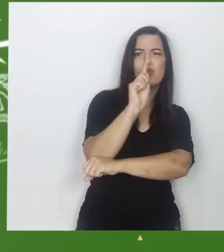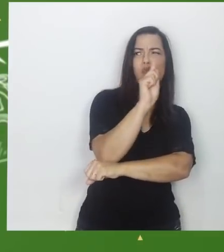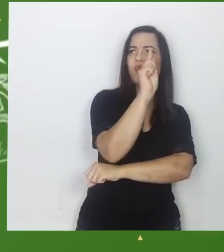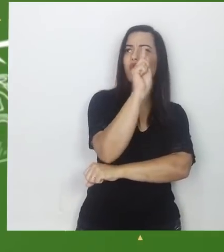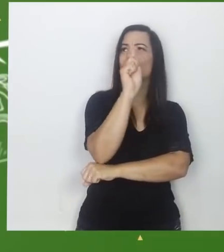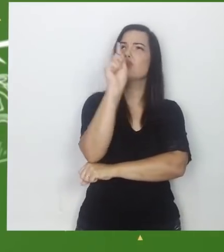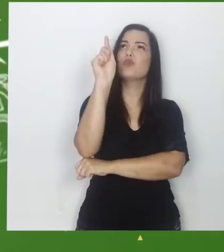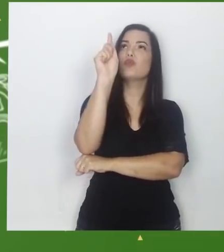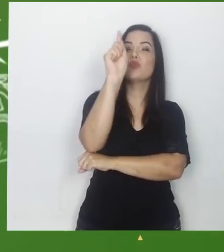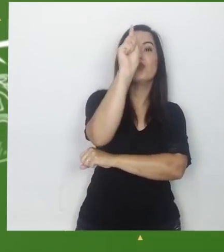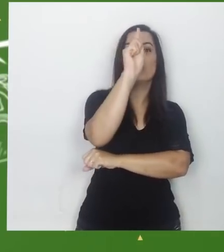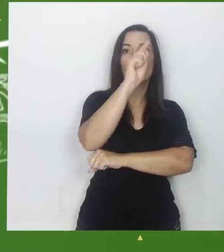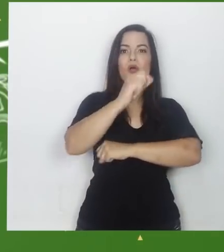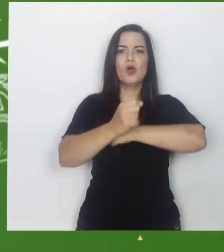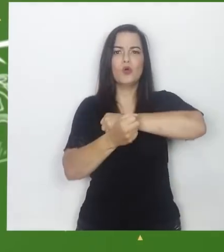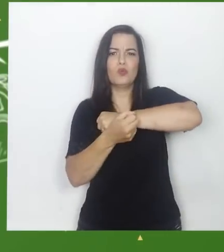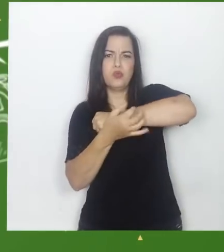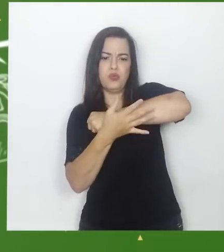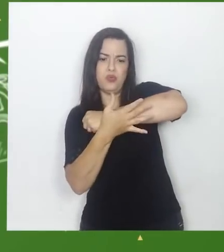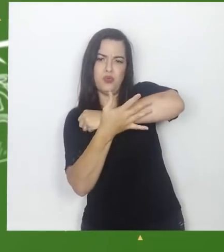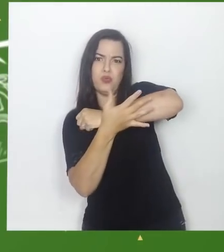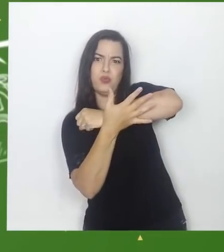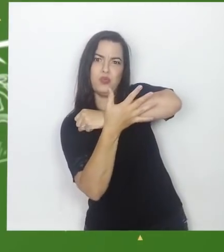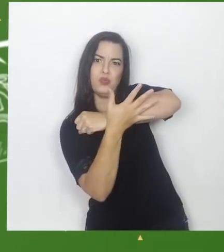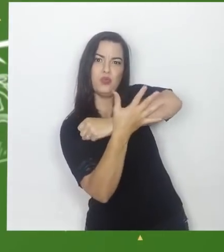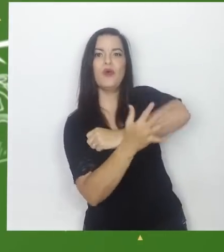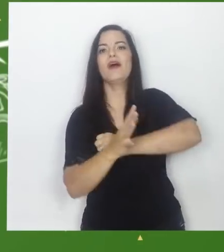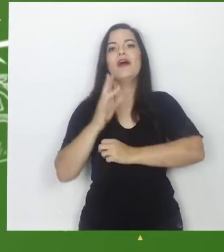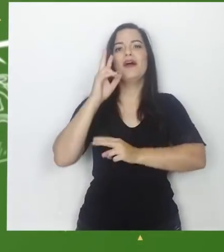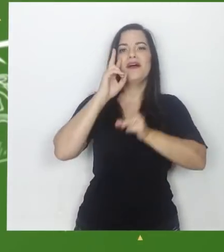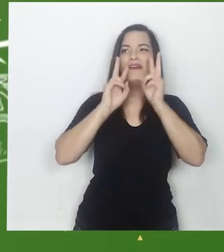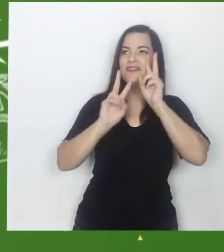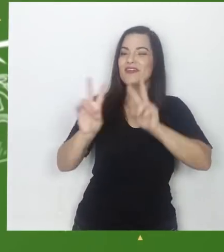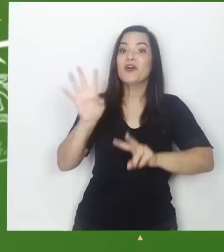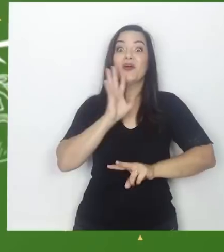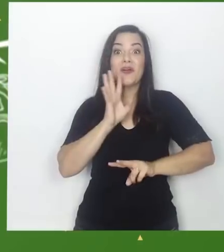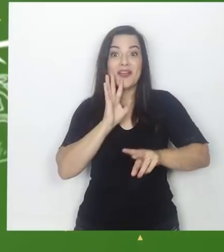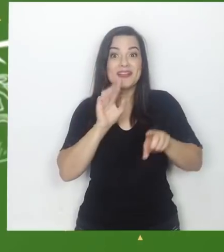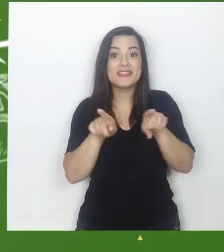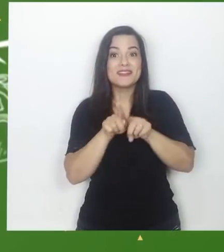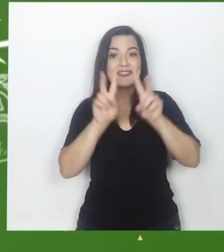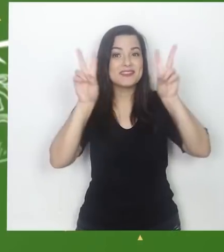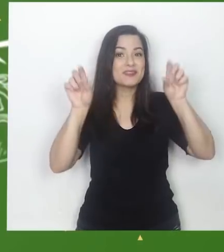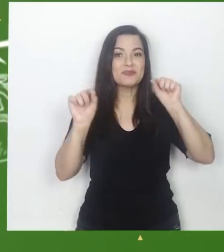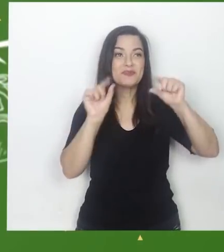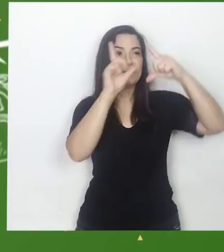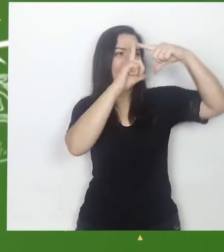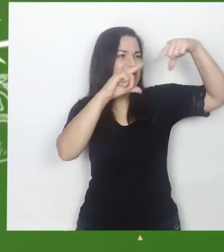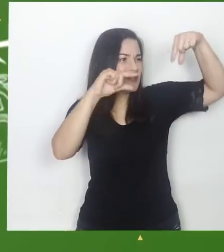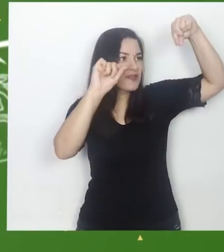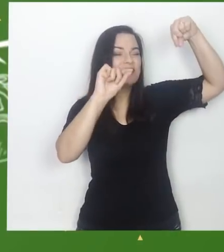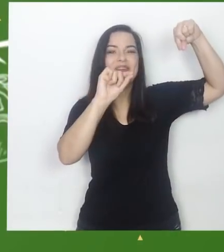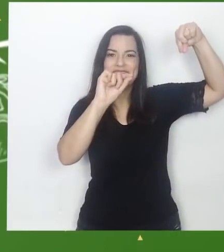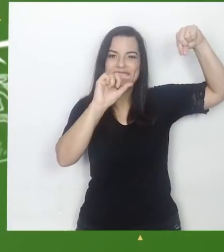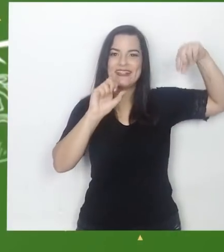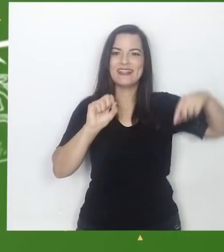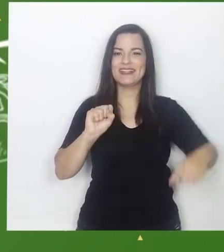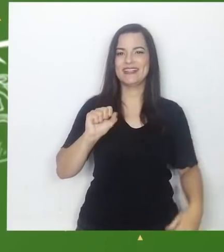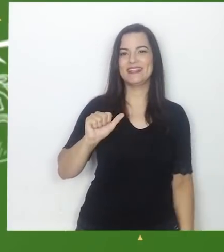de asteroides, de cometas. Conhecemos um pouquinho sobre a Lua, o nosso